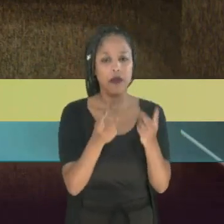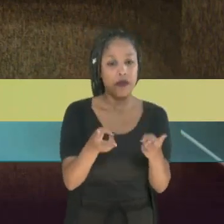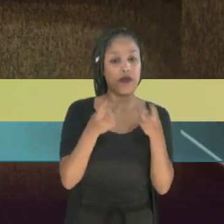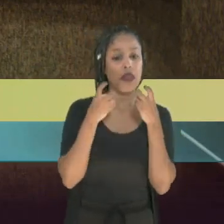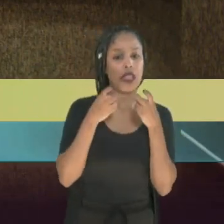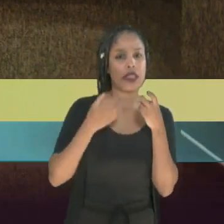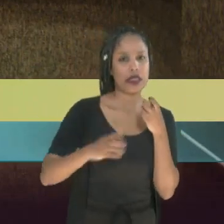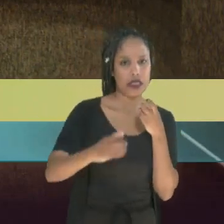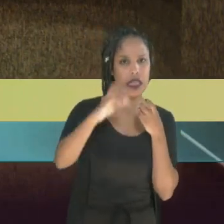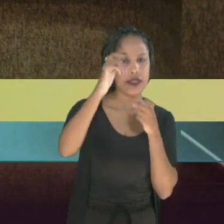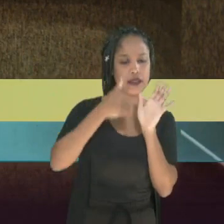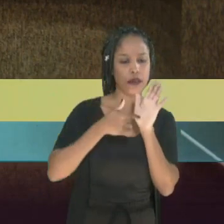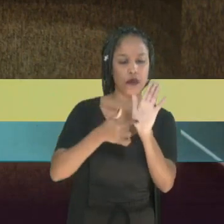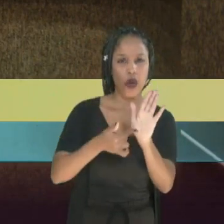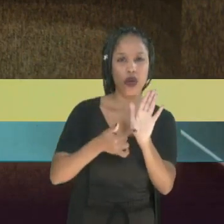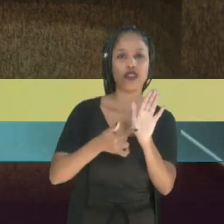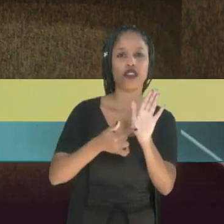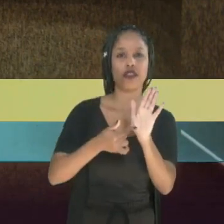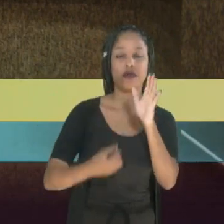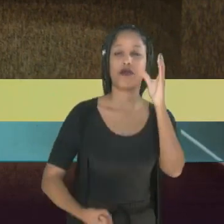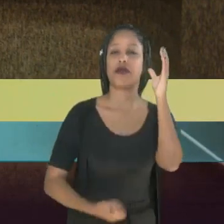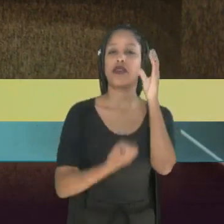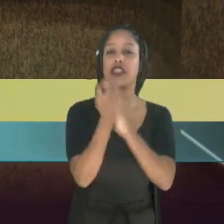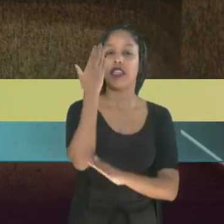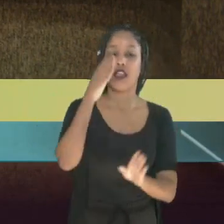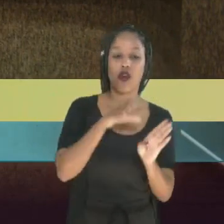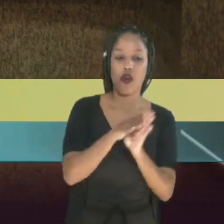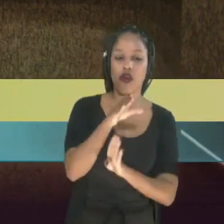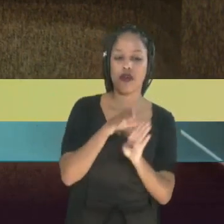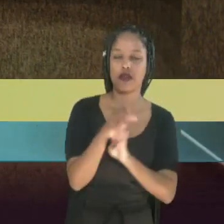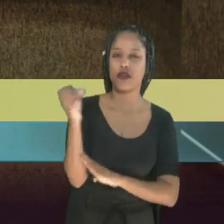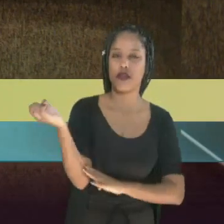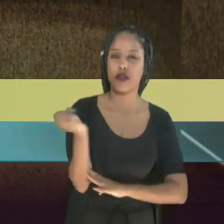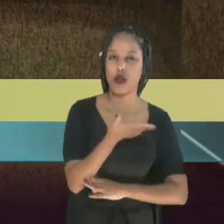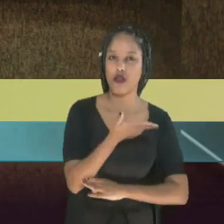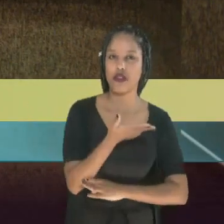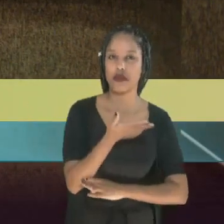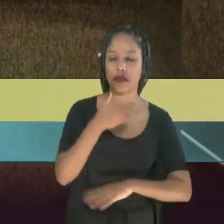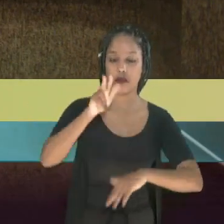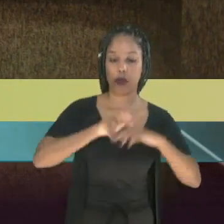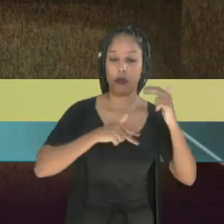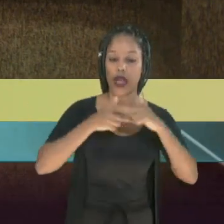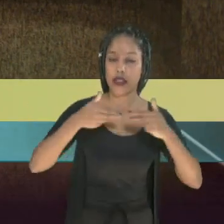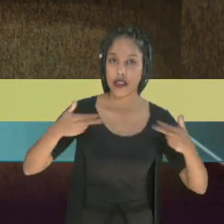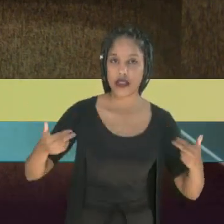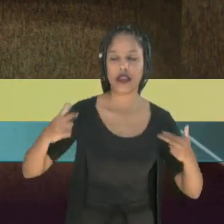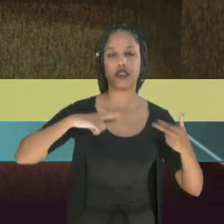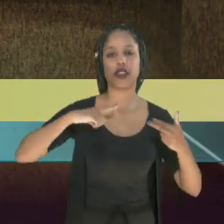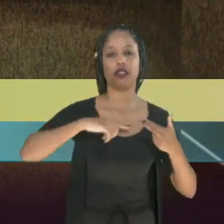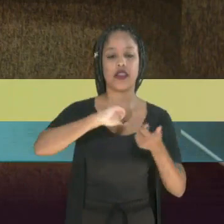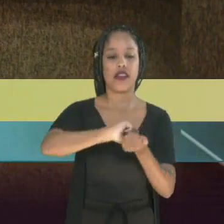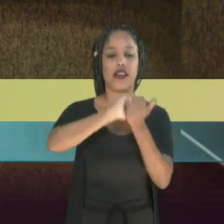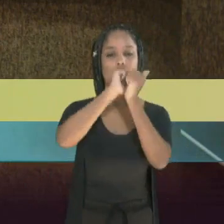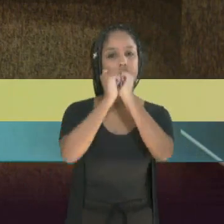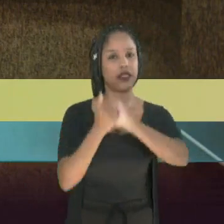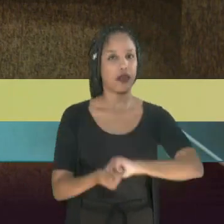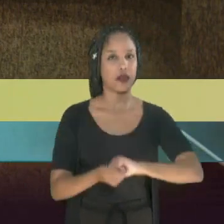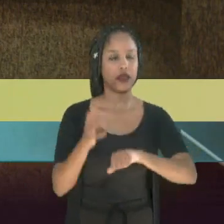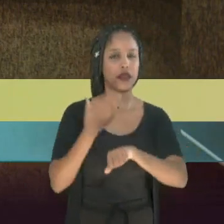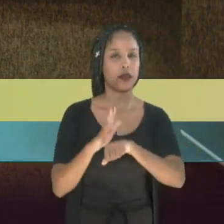e novas recomendações são criadas para que os produtos sofram adaptações à nova